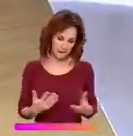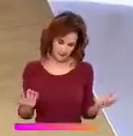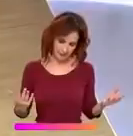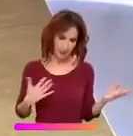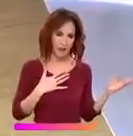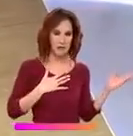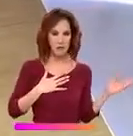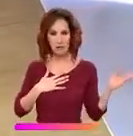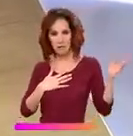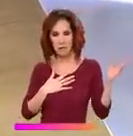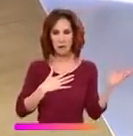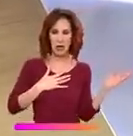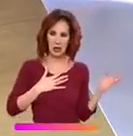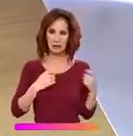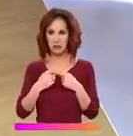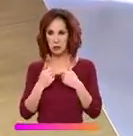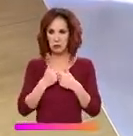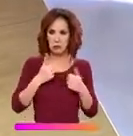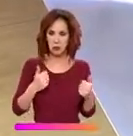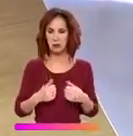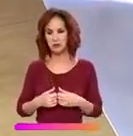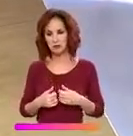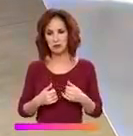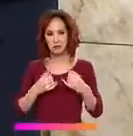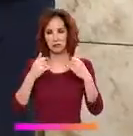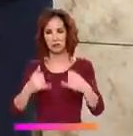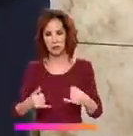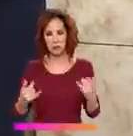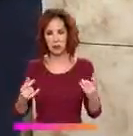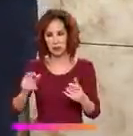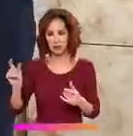Baile, parece-me um bom estilo para a próxima. Sim, porque não? Para o próximo episódio. Sim. Parece-me bem.